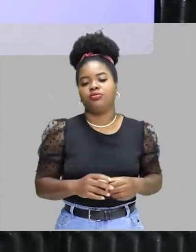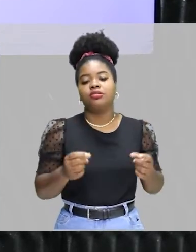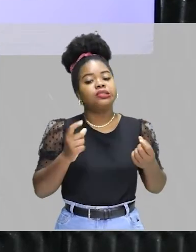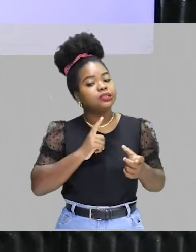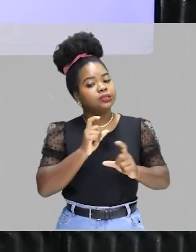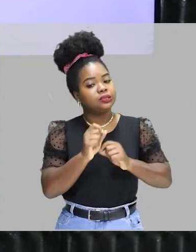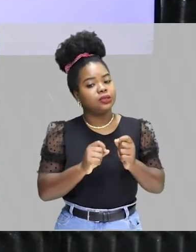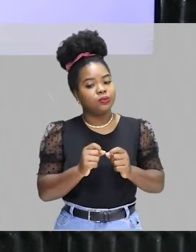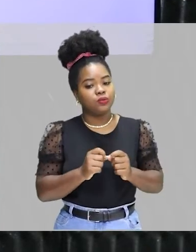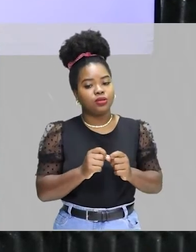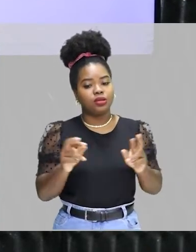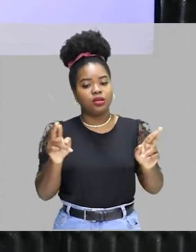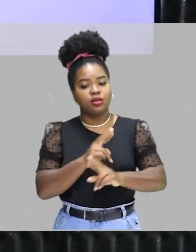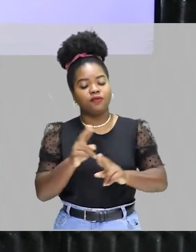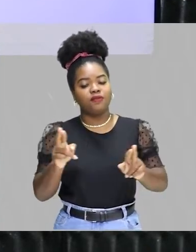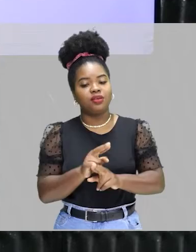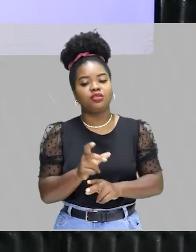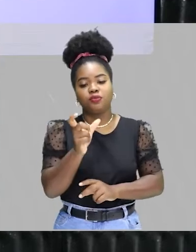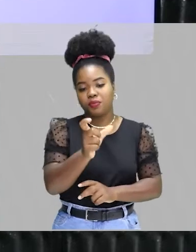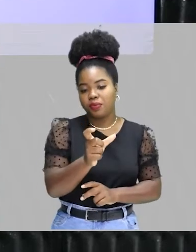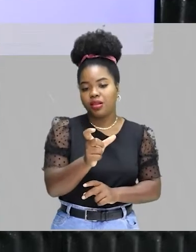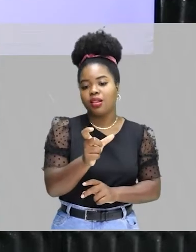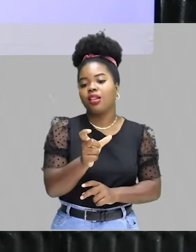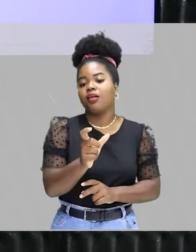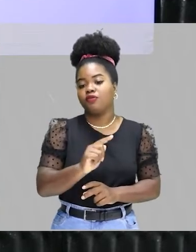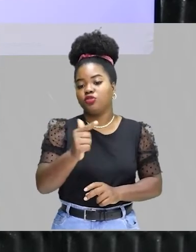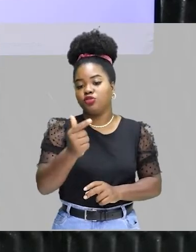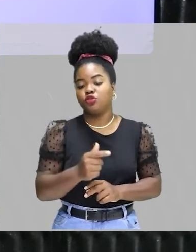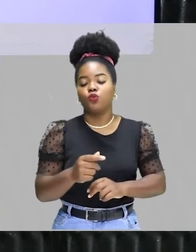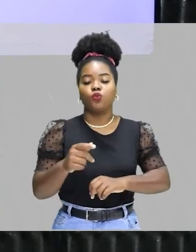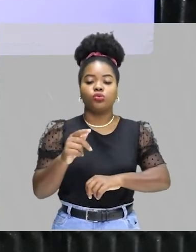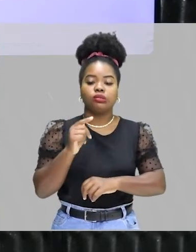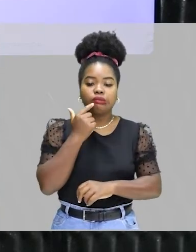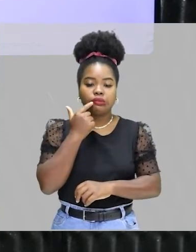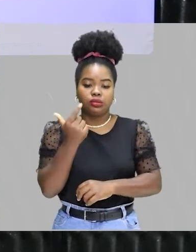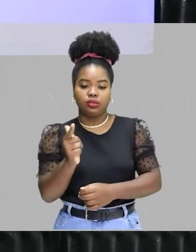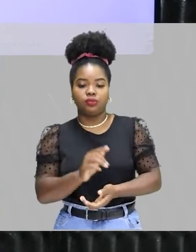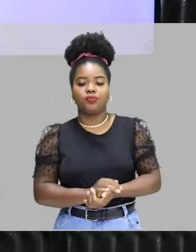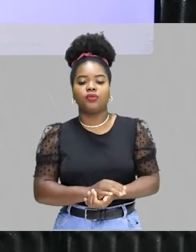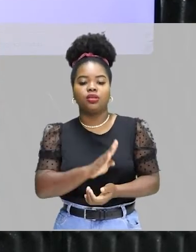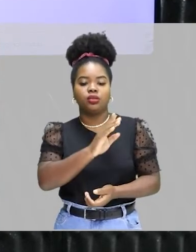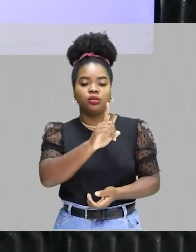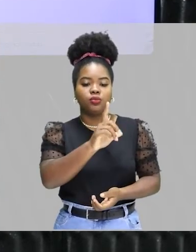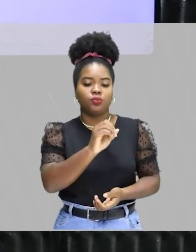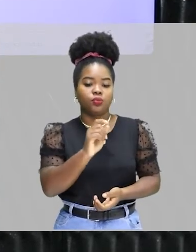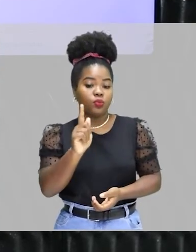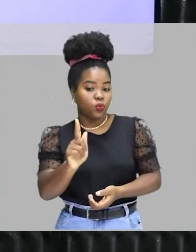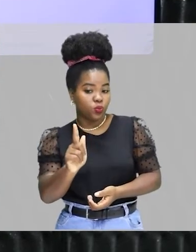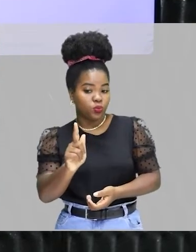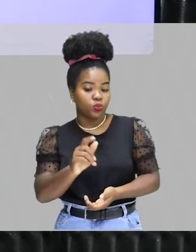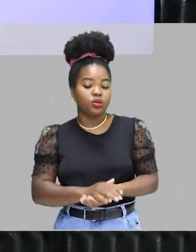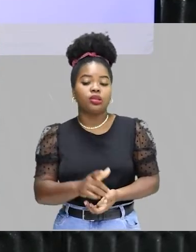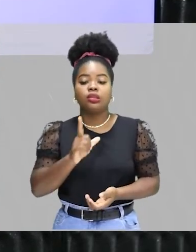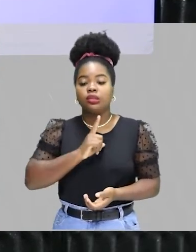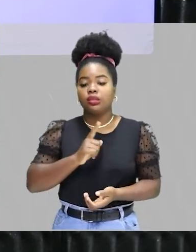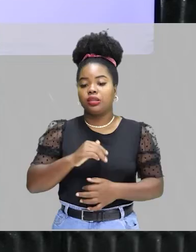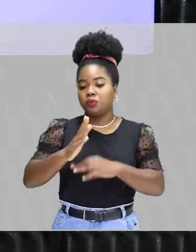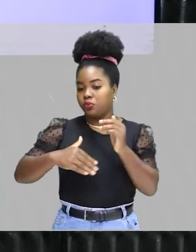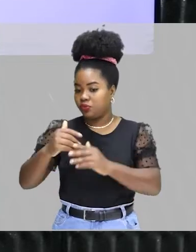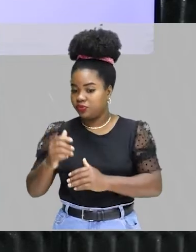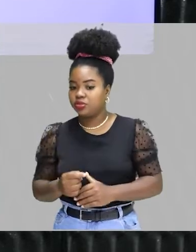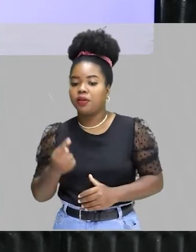uma palavra estrangeira. O blog, eu tenho o blogueiro. O marketing, eu tenho o marqueteiro.